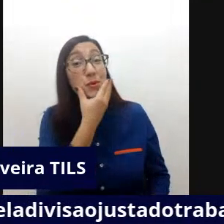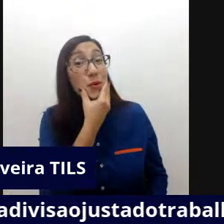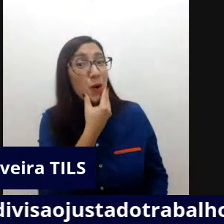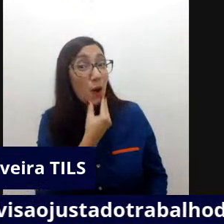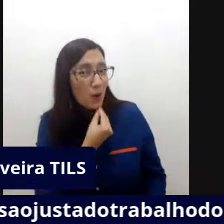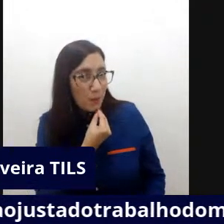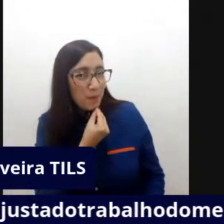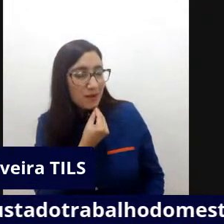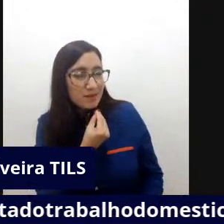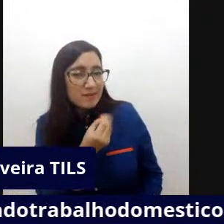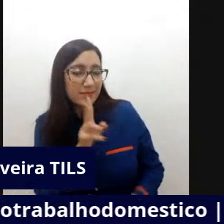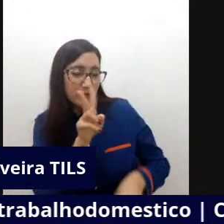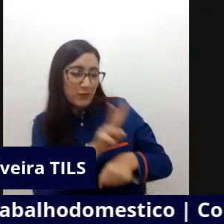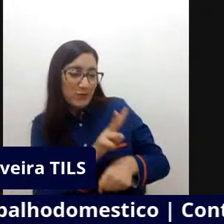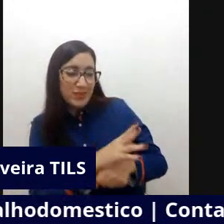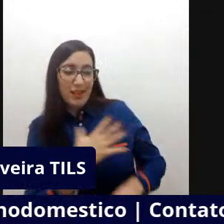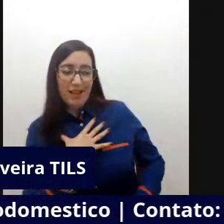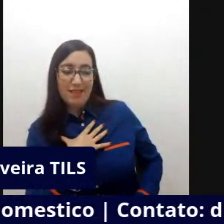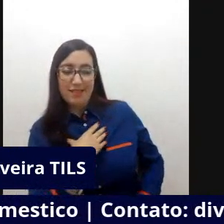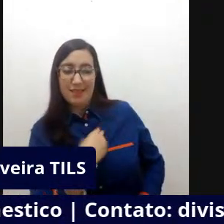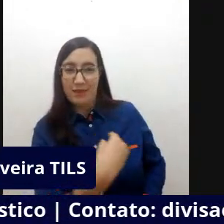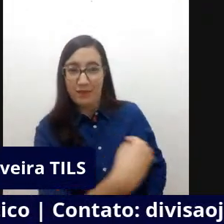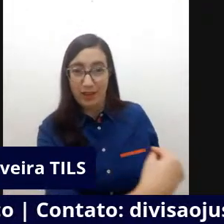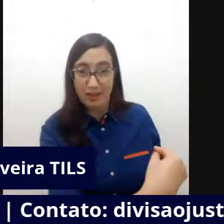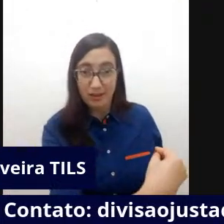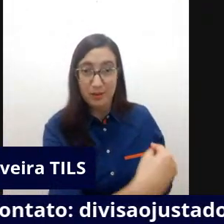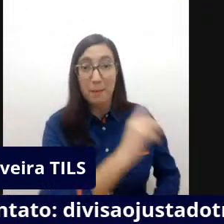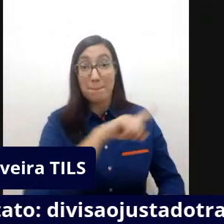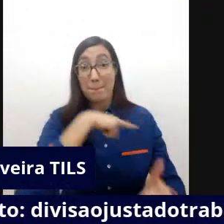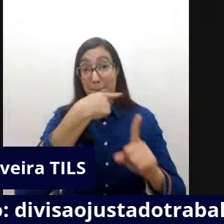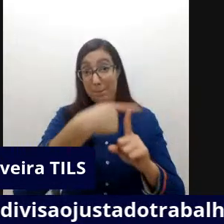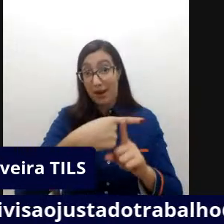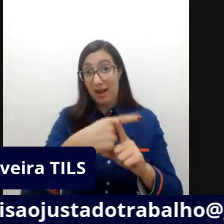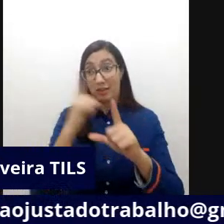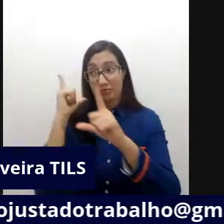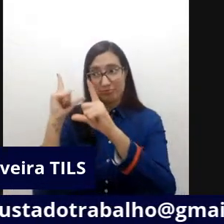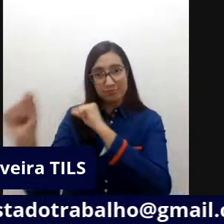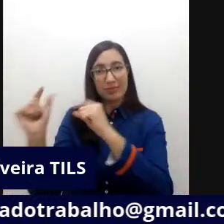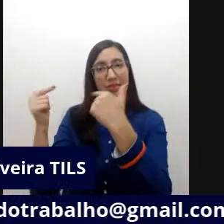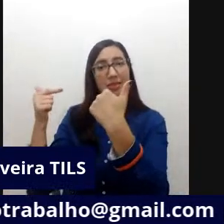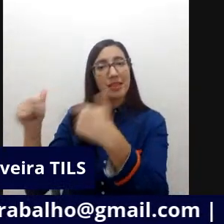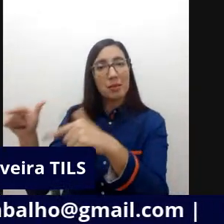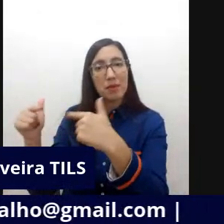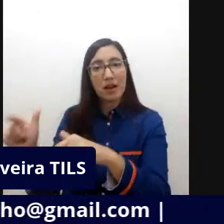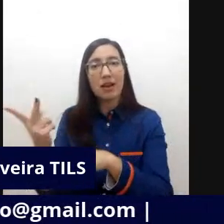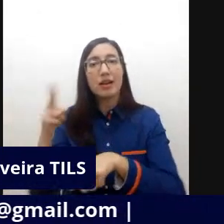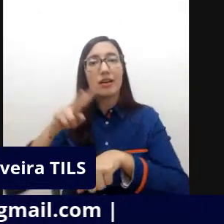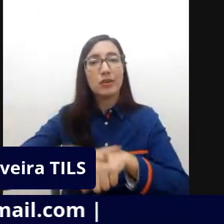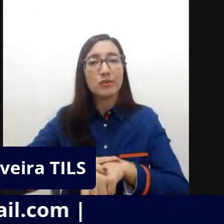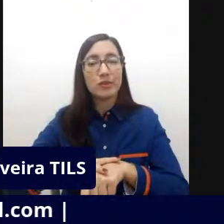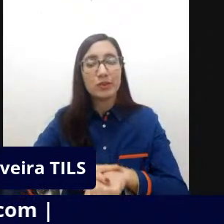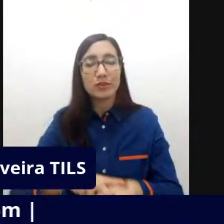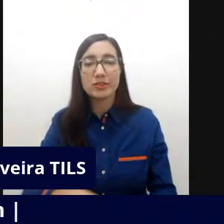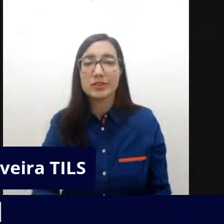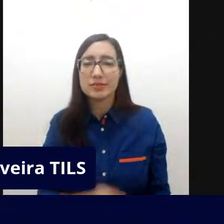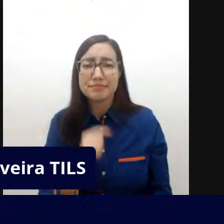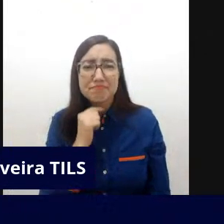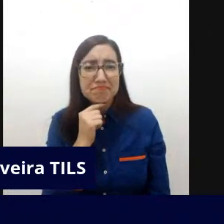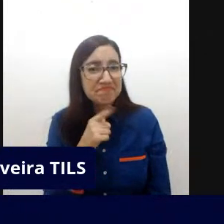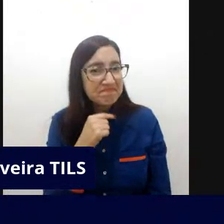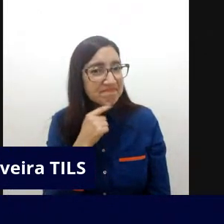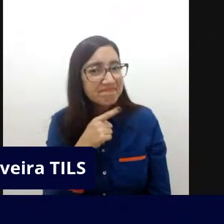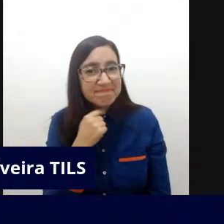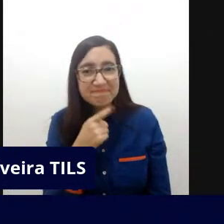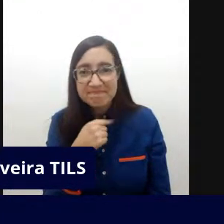reconheceram isso, inclusive com comentários na internet. Mas quando terminar, quando passar esse período crítico da